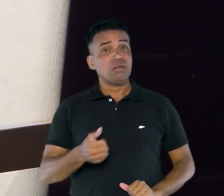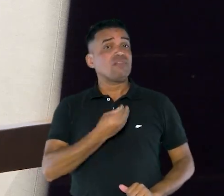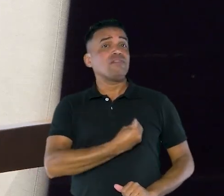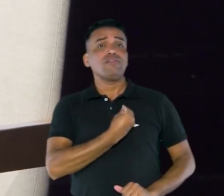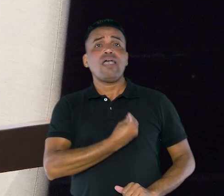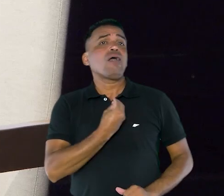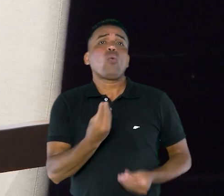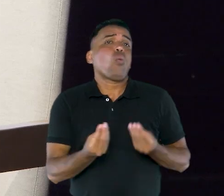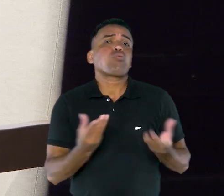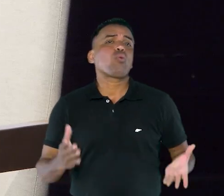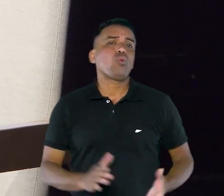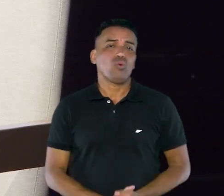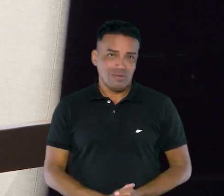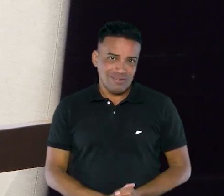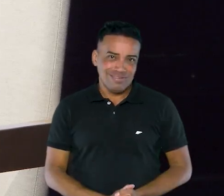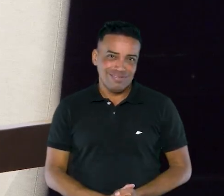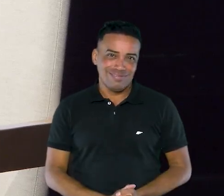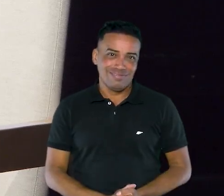vamos viver como?